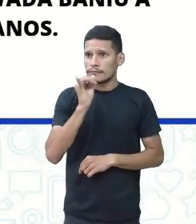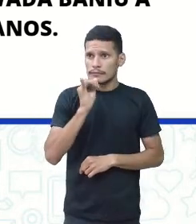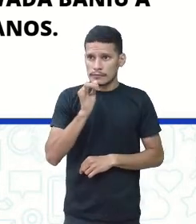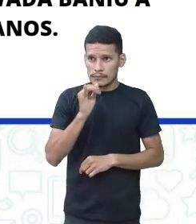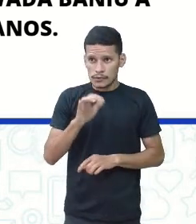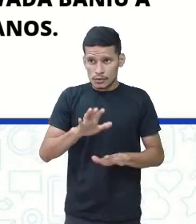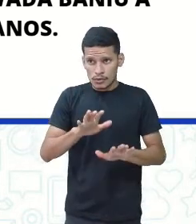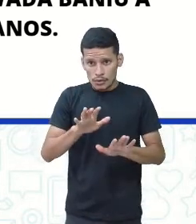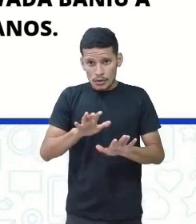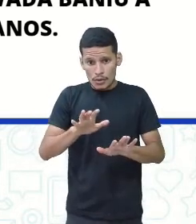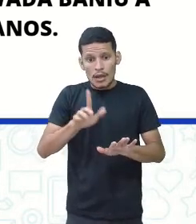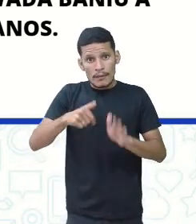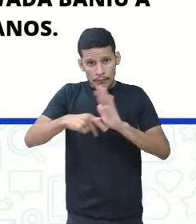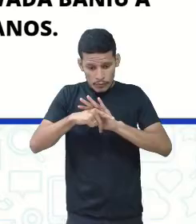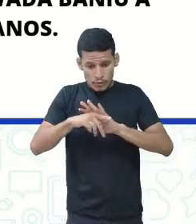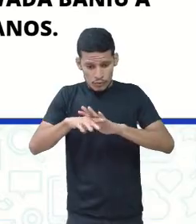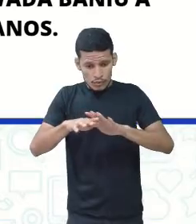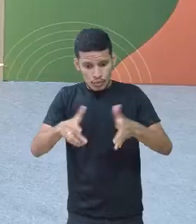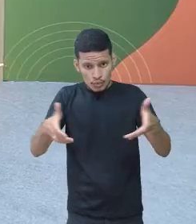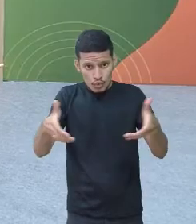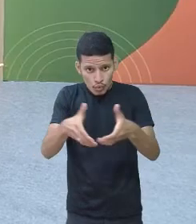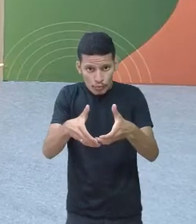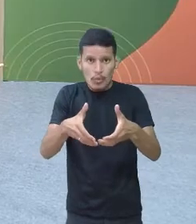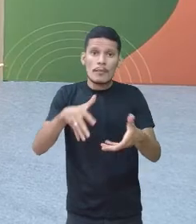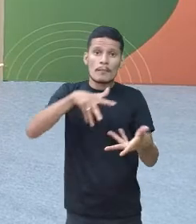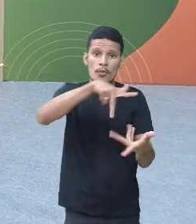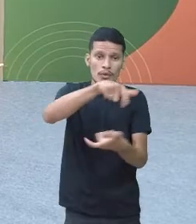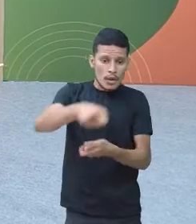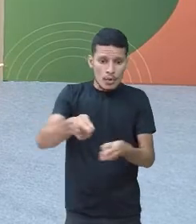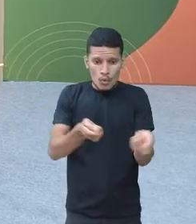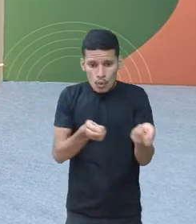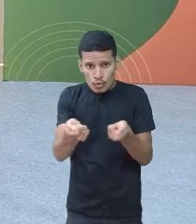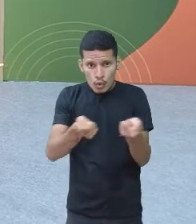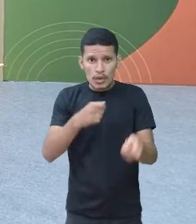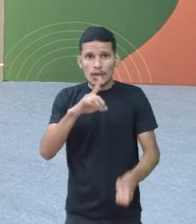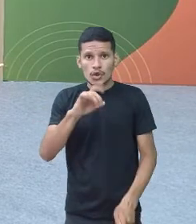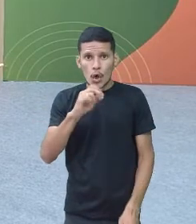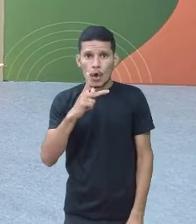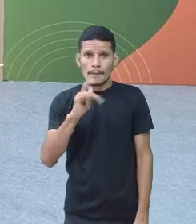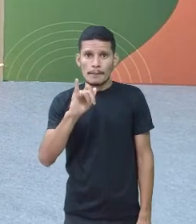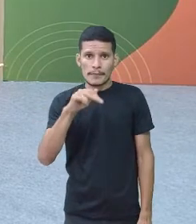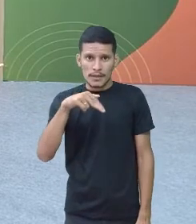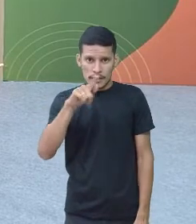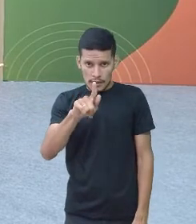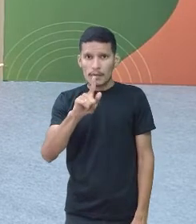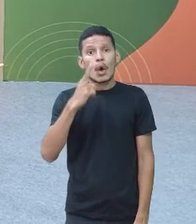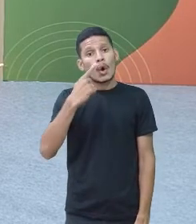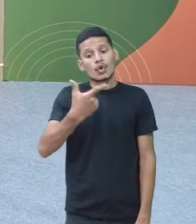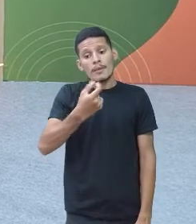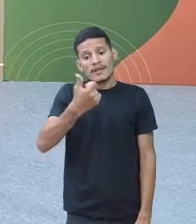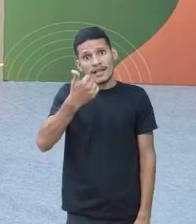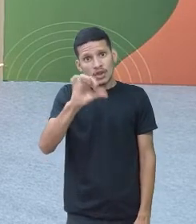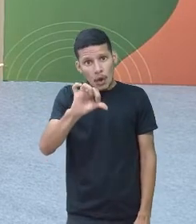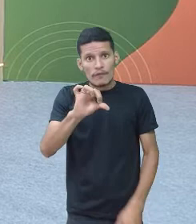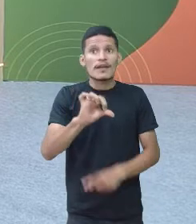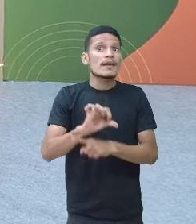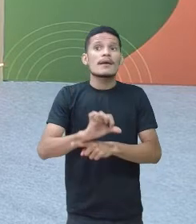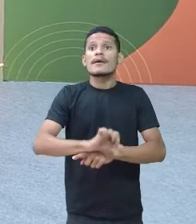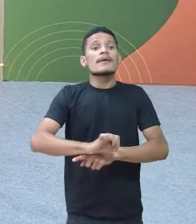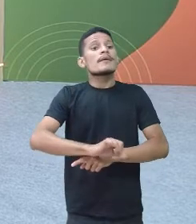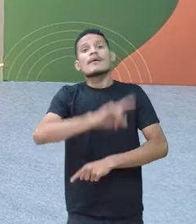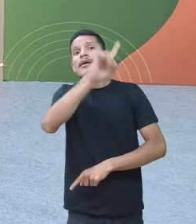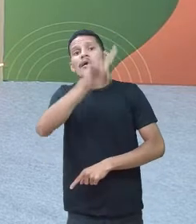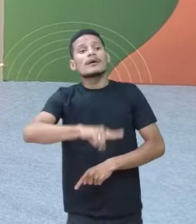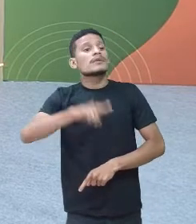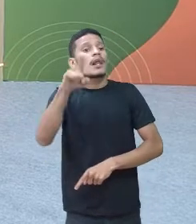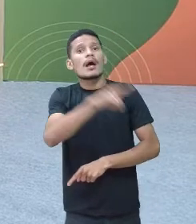o órgão mundial, né, de controle antidopagem. Então, em 2019, eles baniram a Rússia